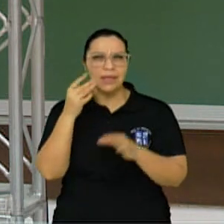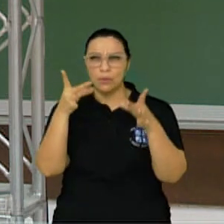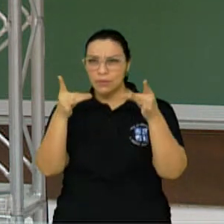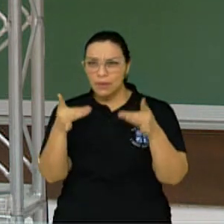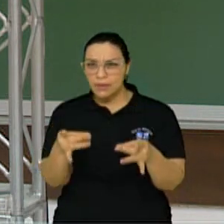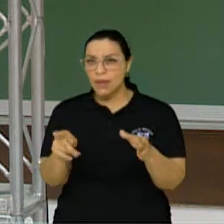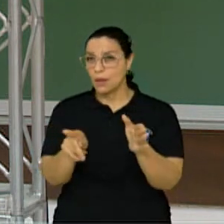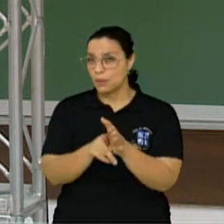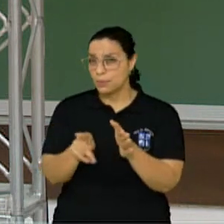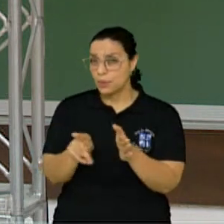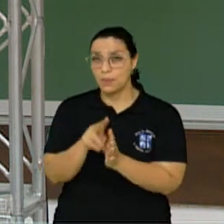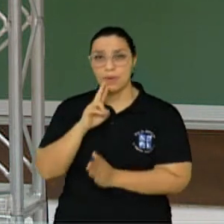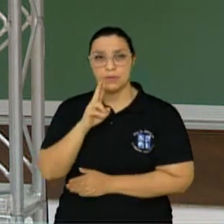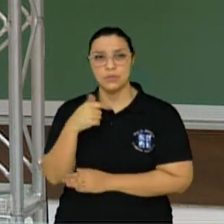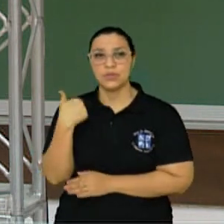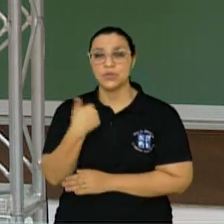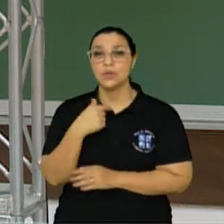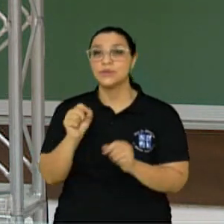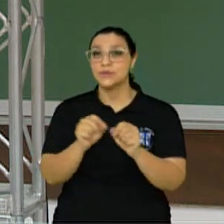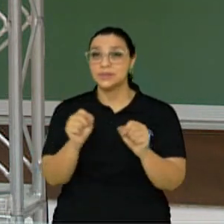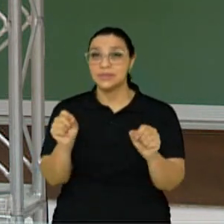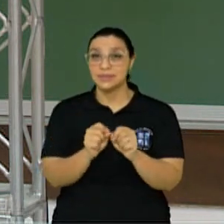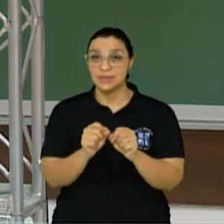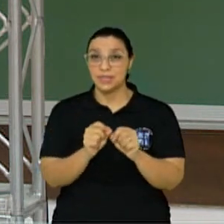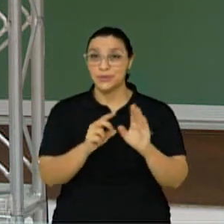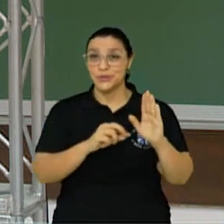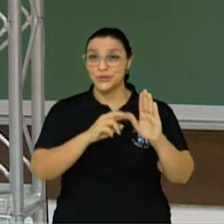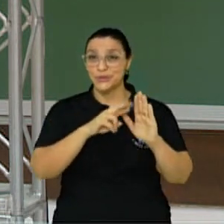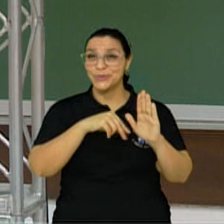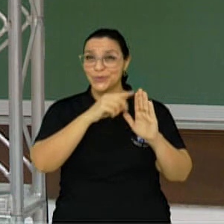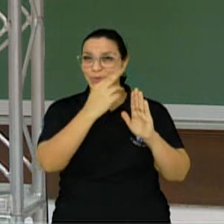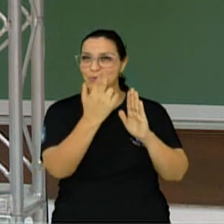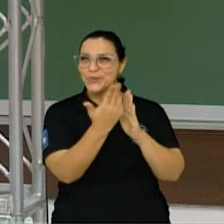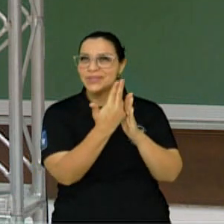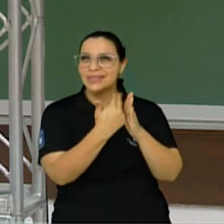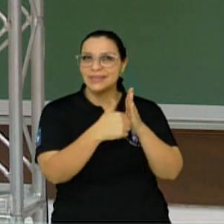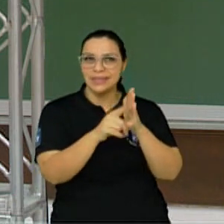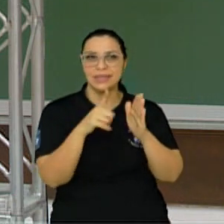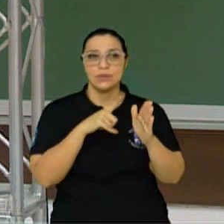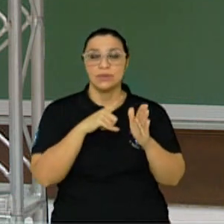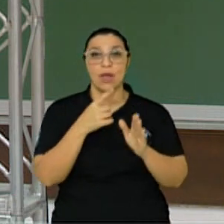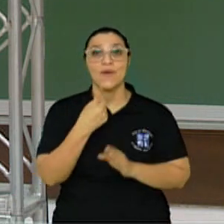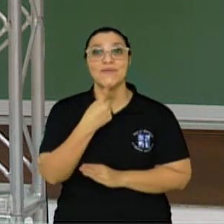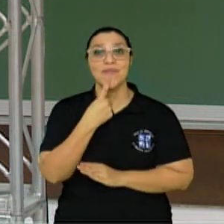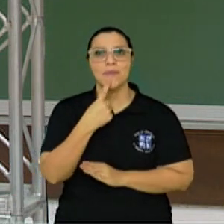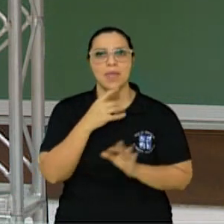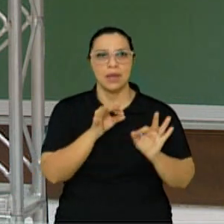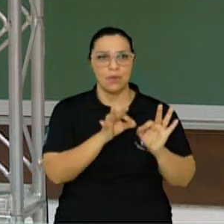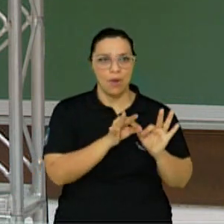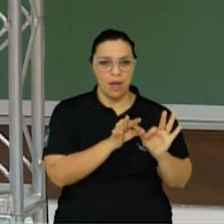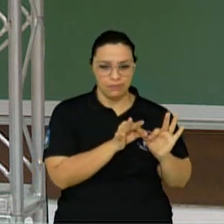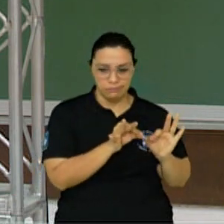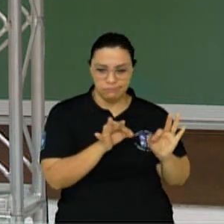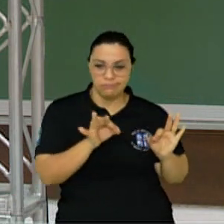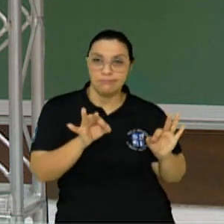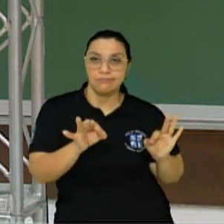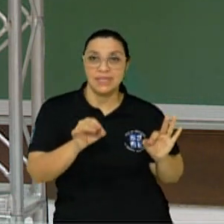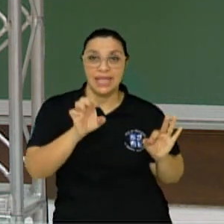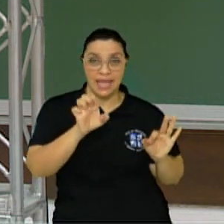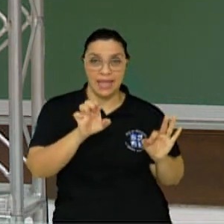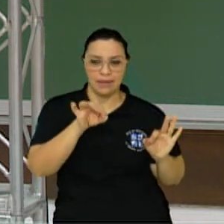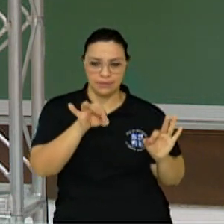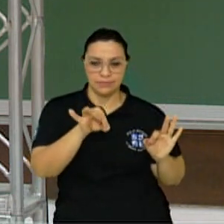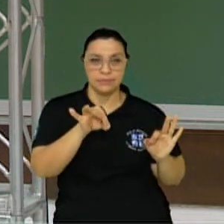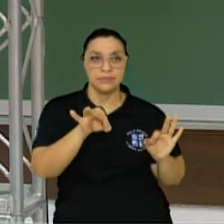interpretação, nós propomos aqui o gráfico desse trajeto. Então ele saiu do ponto A e foi até o ponto